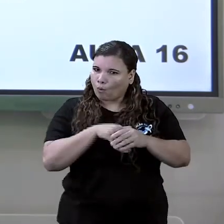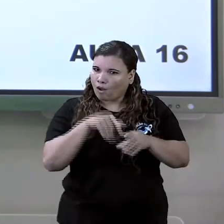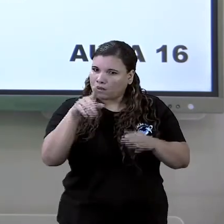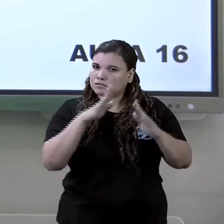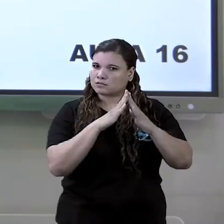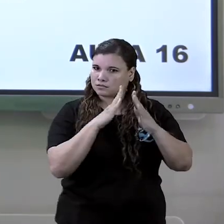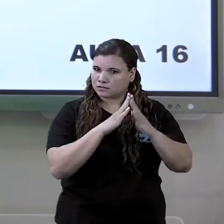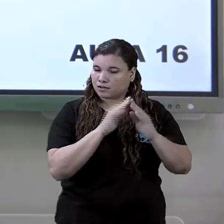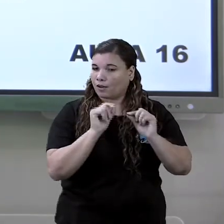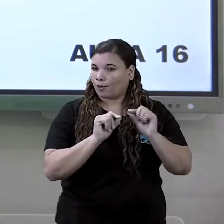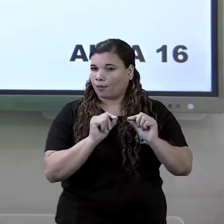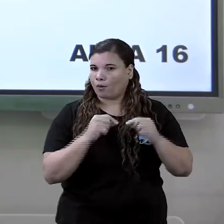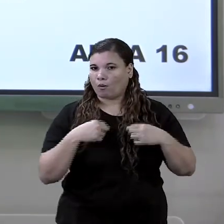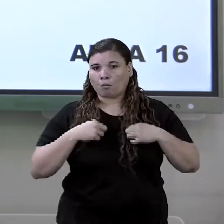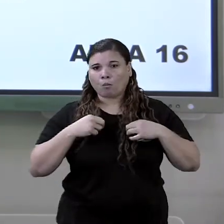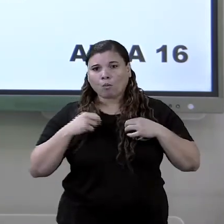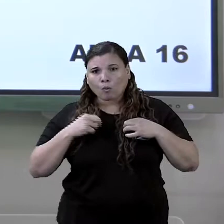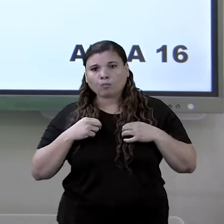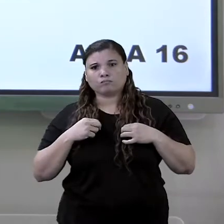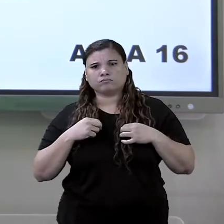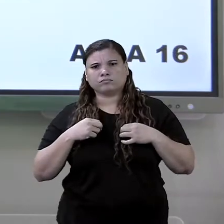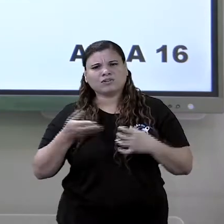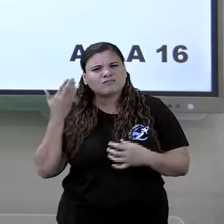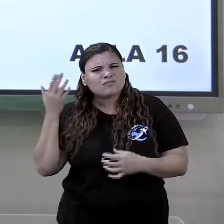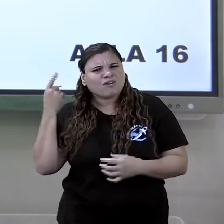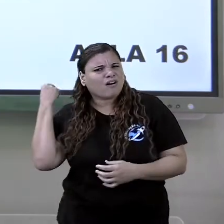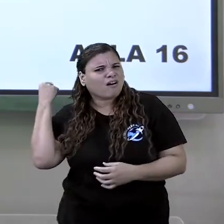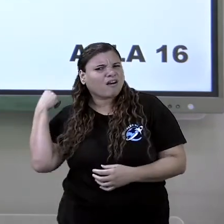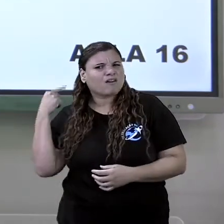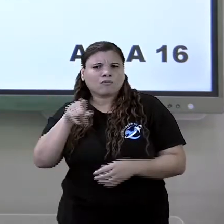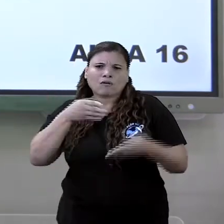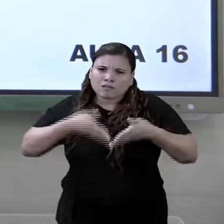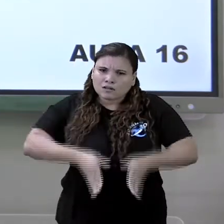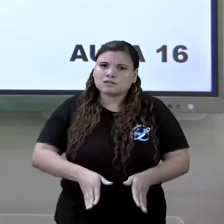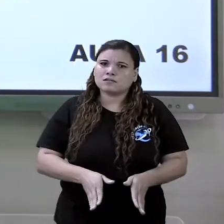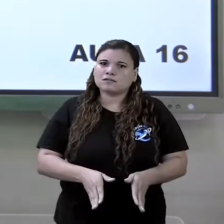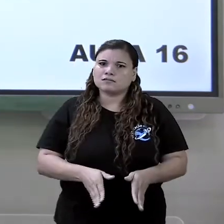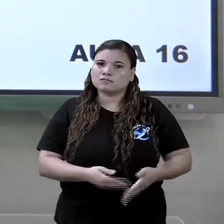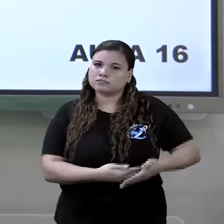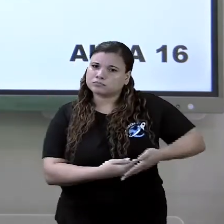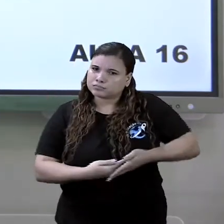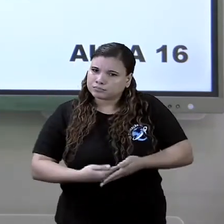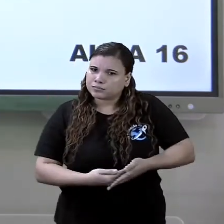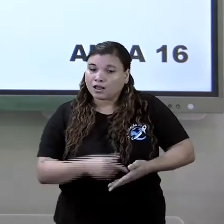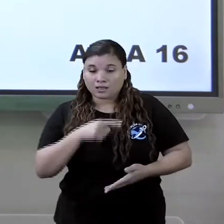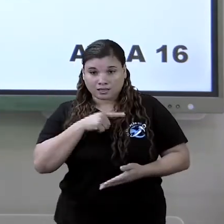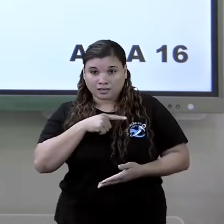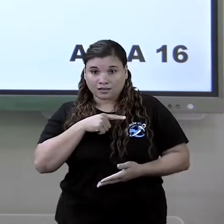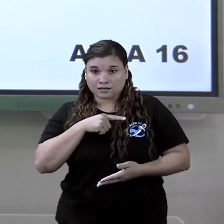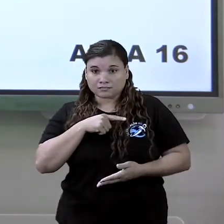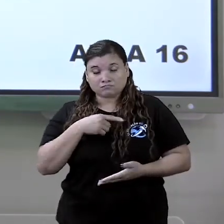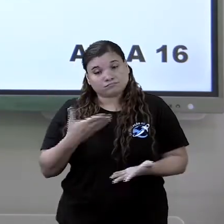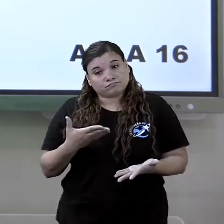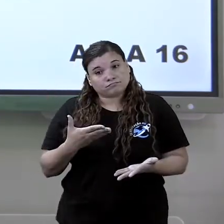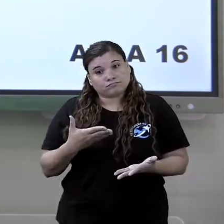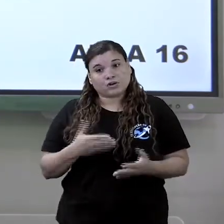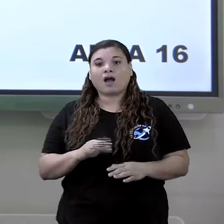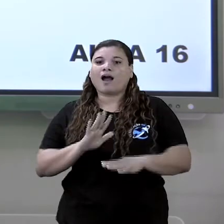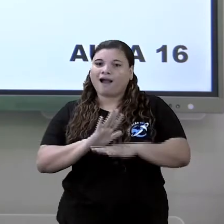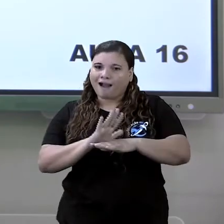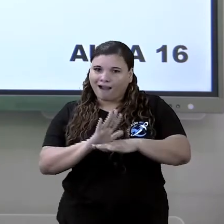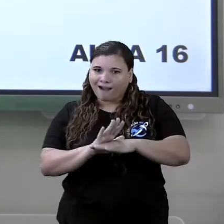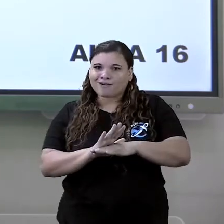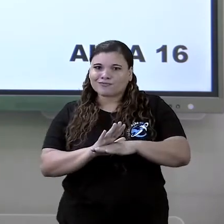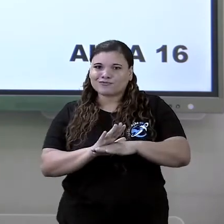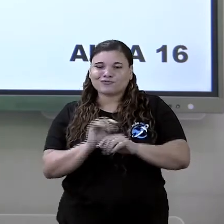fontes históricas que relatam a sua história. Então, hoje nós vamos aprofundar um pouquinho